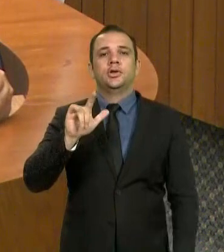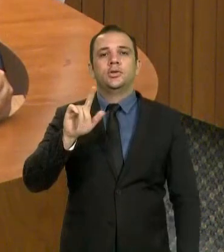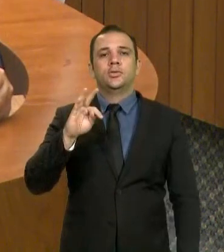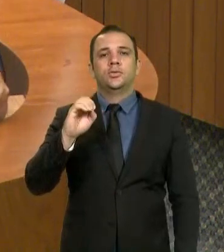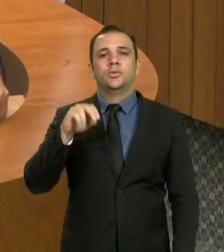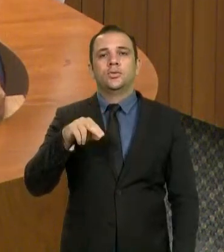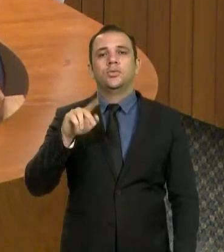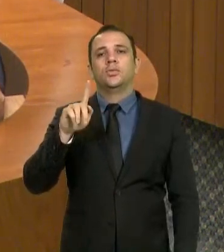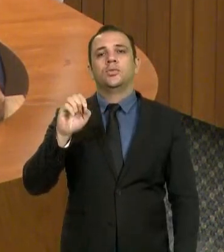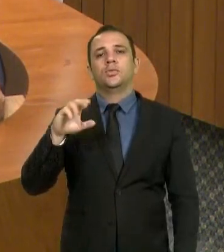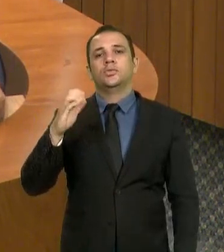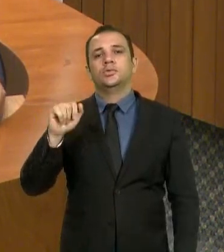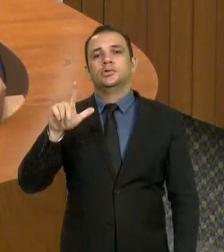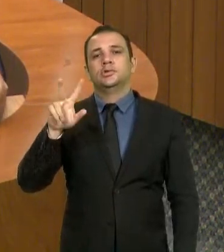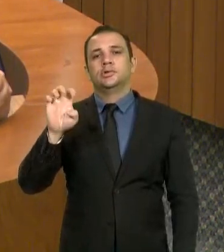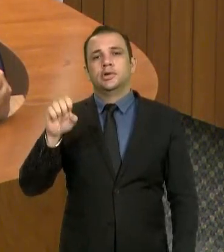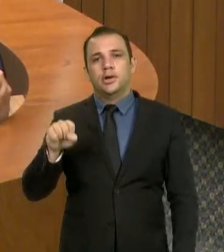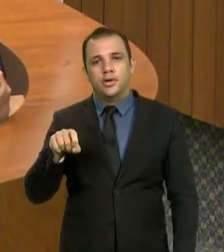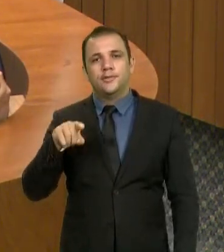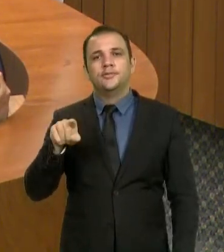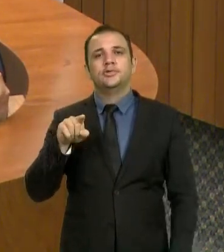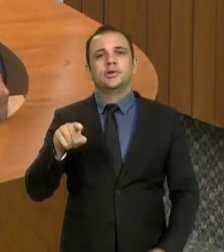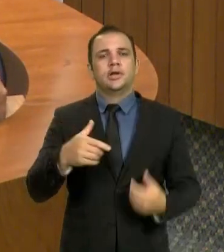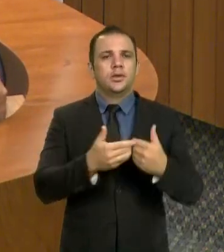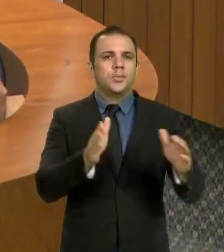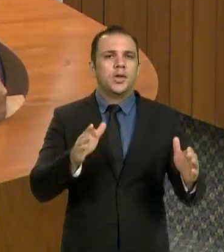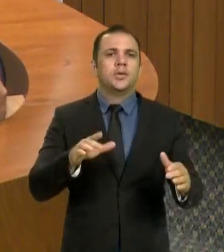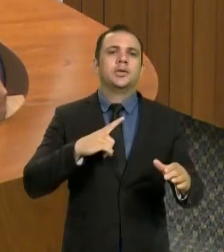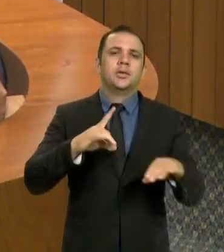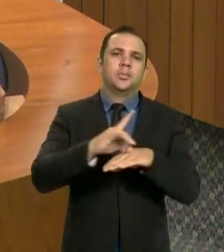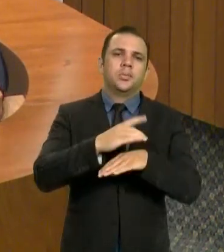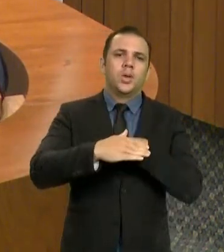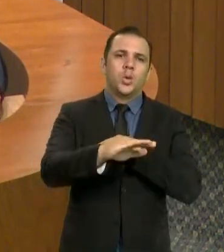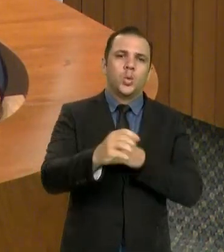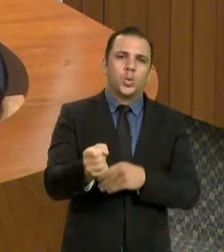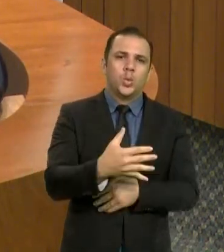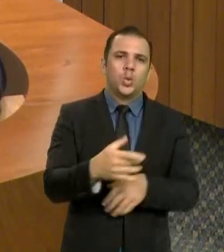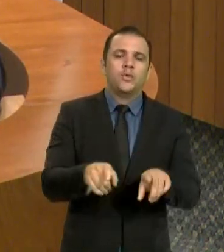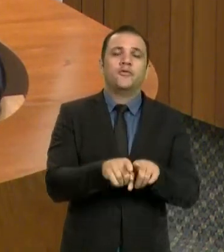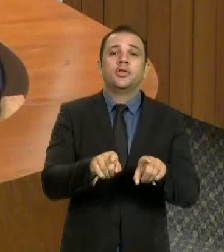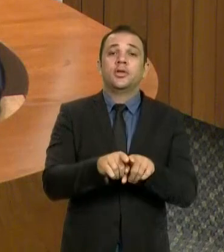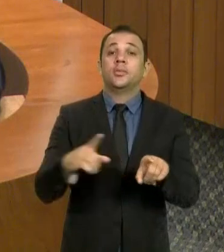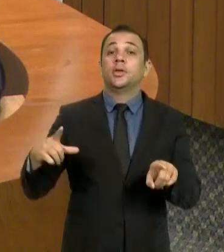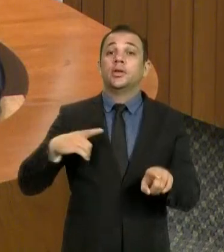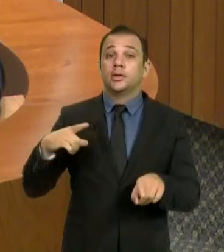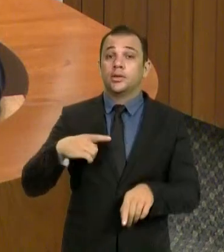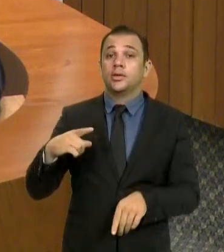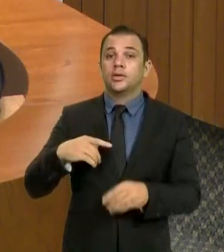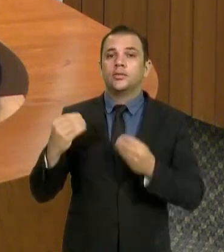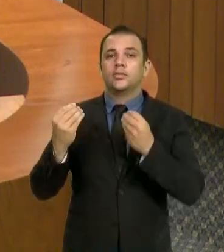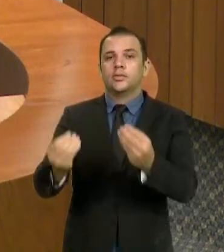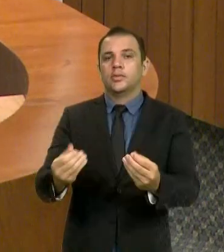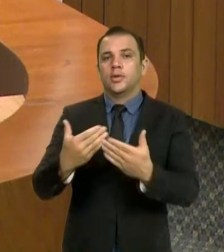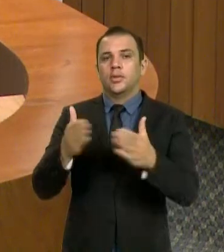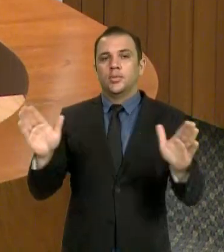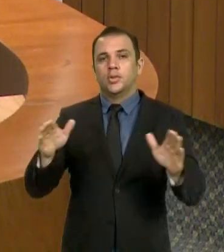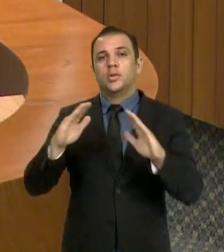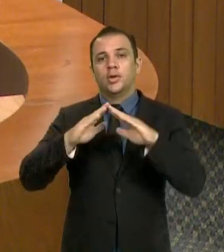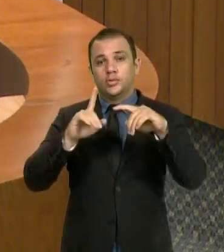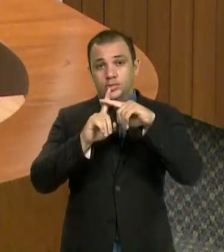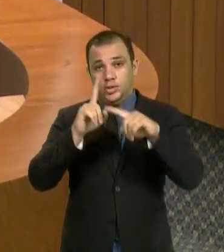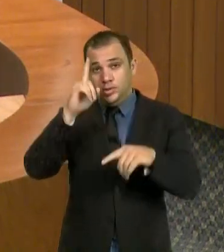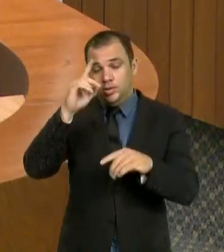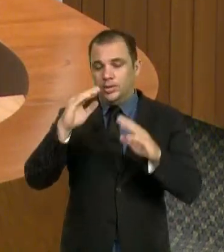viária municipal de asfaltamento e a entrega de um grande hospital municipal construído